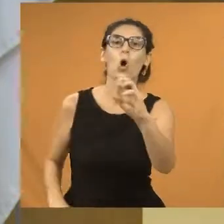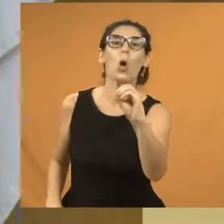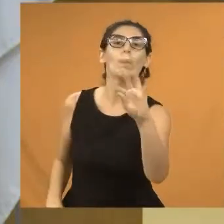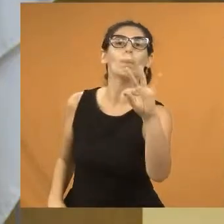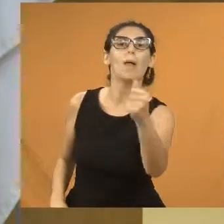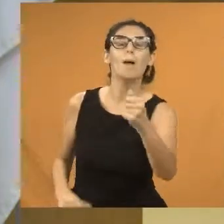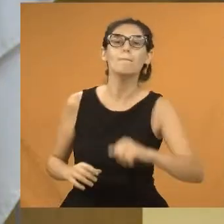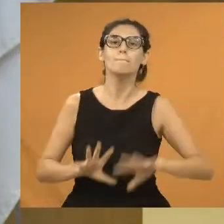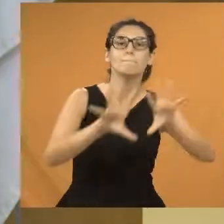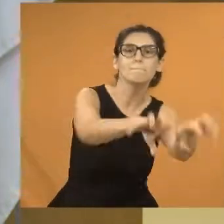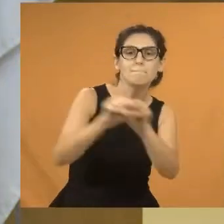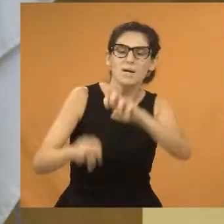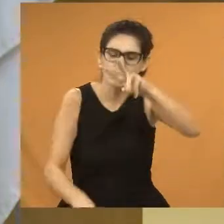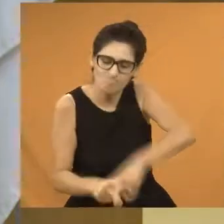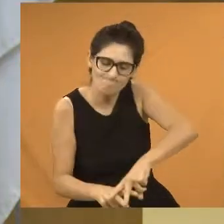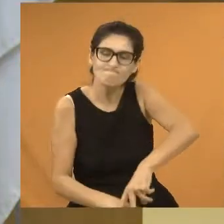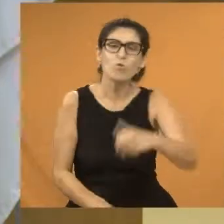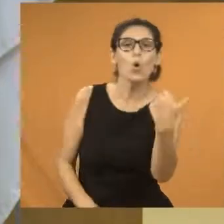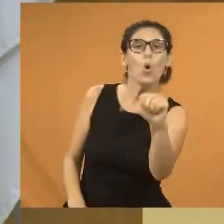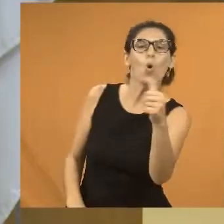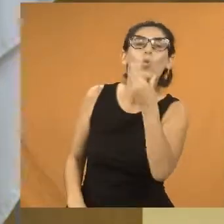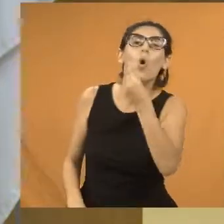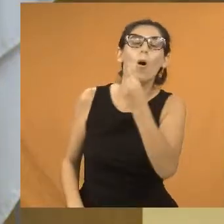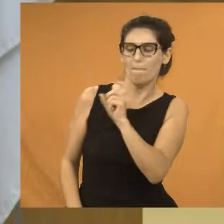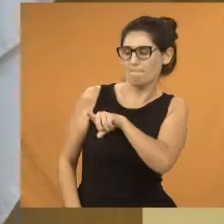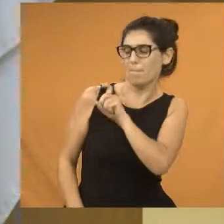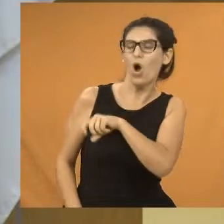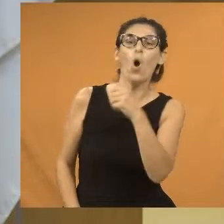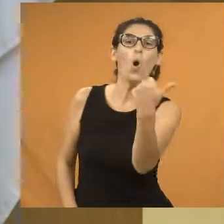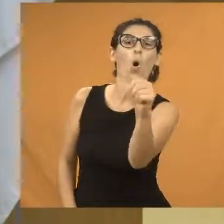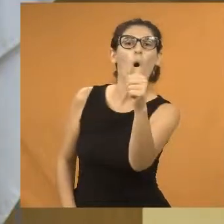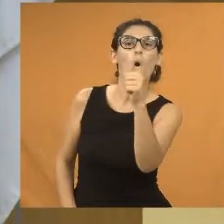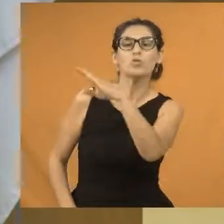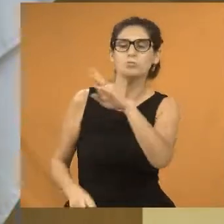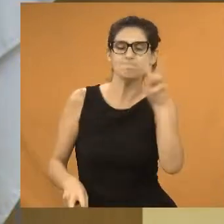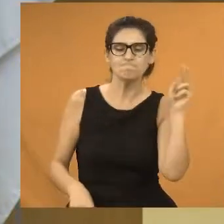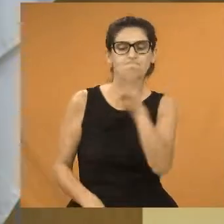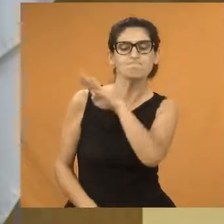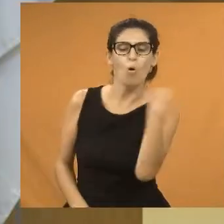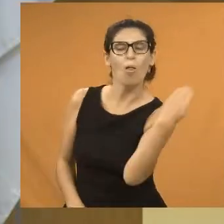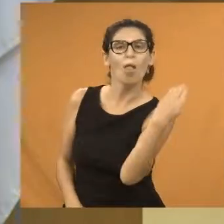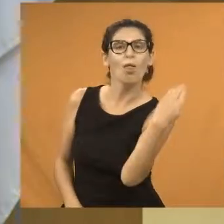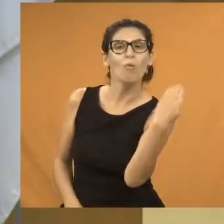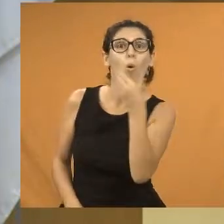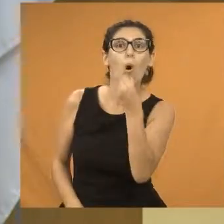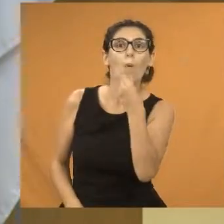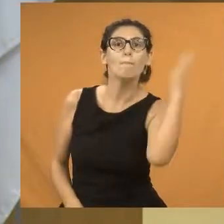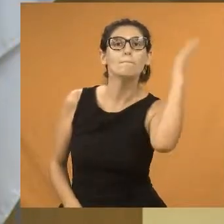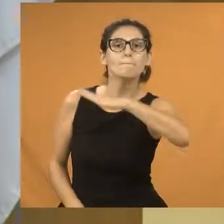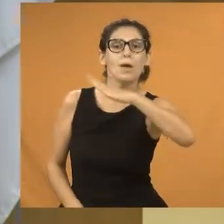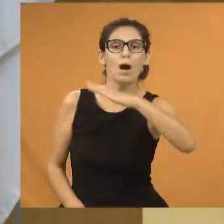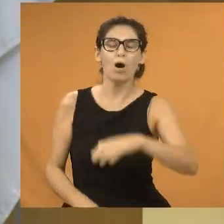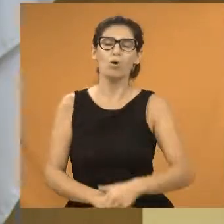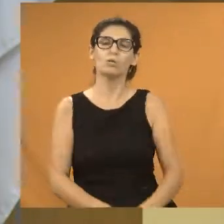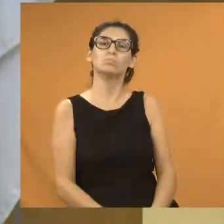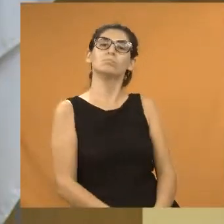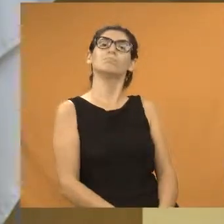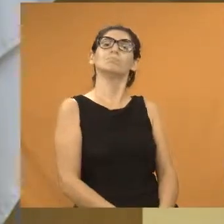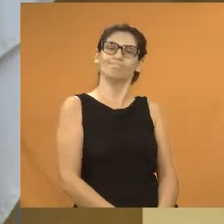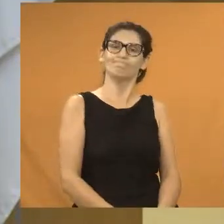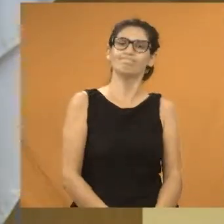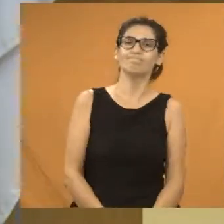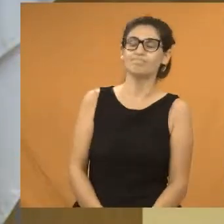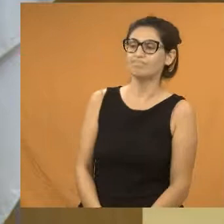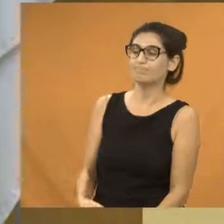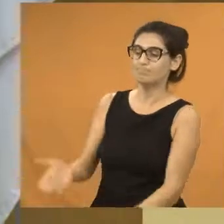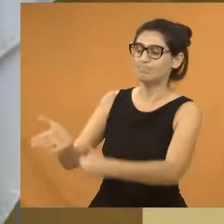bandidos. São 11 mortos, Aderbal, 11 CPFs cancelados, como diz aí na linguagem